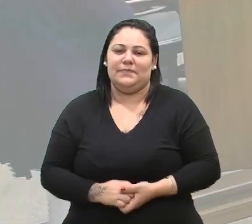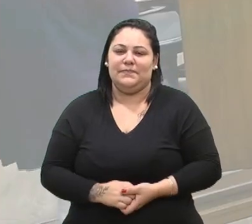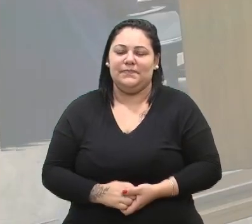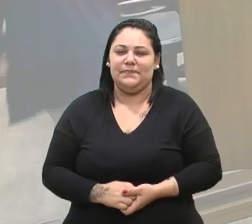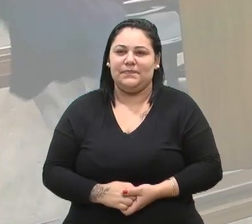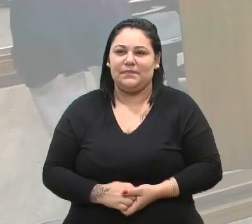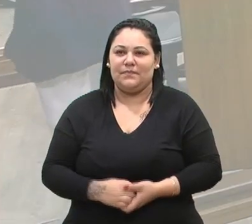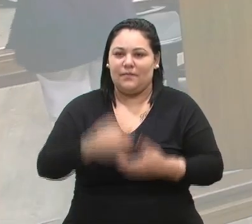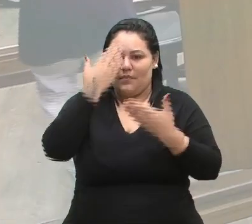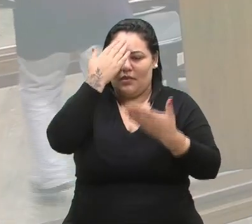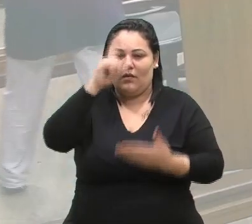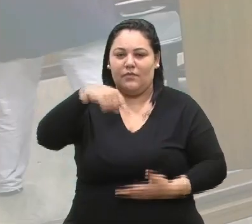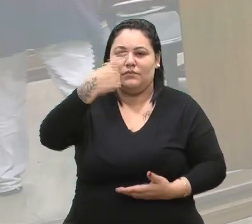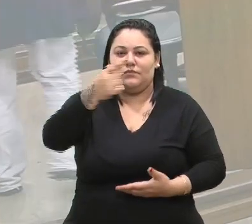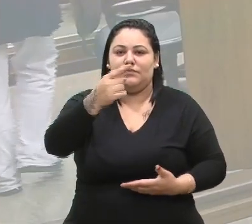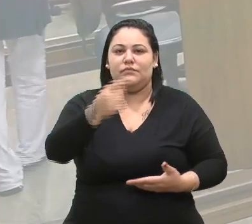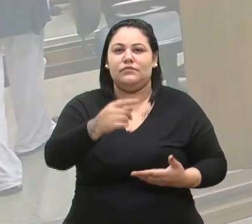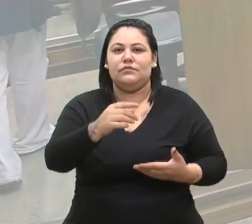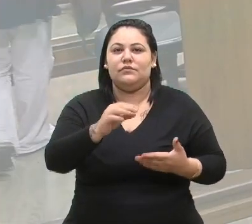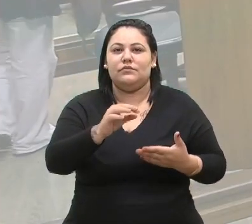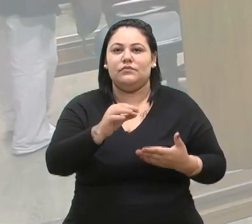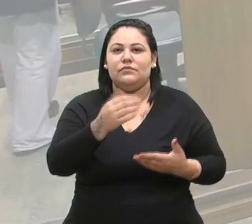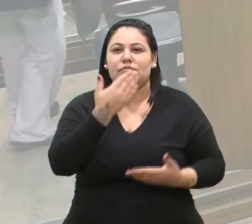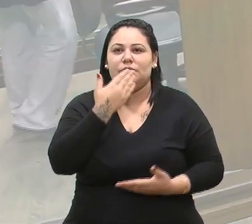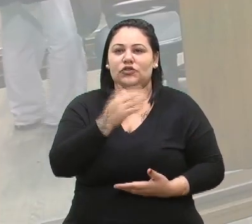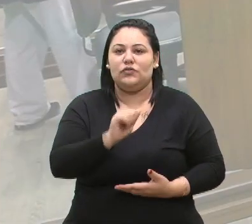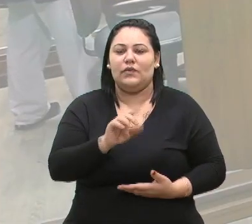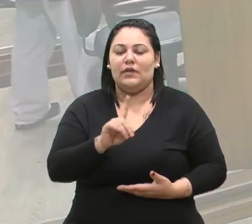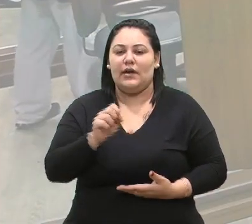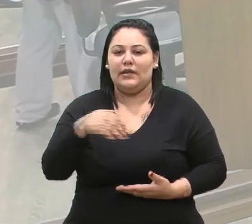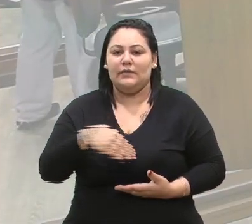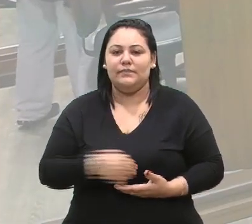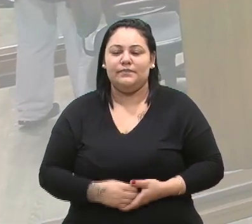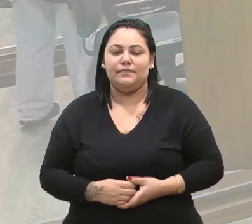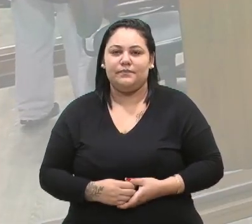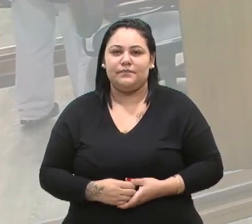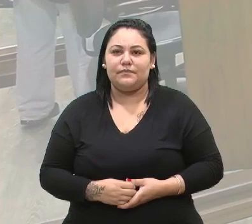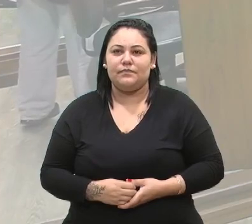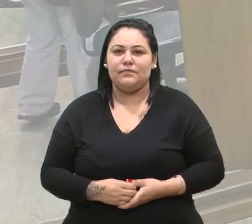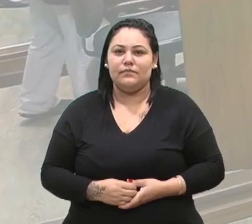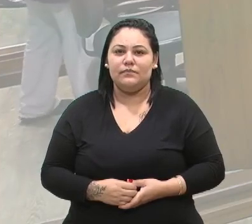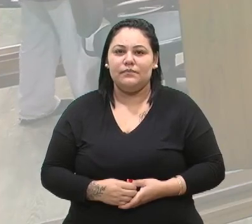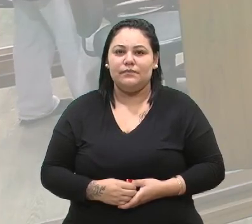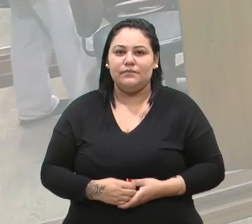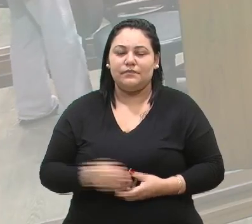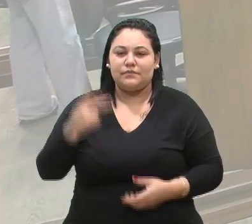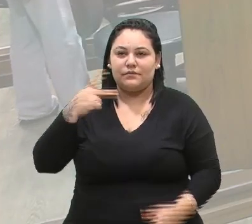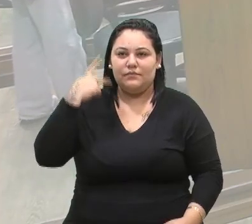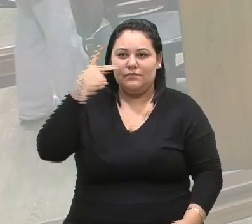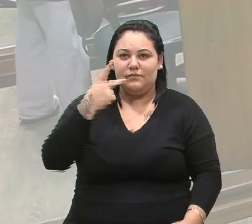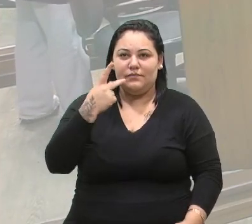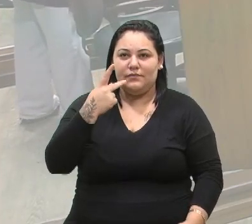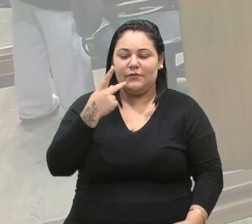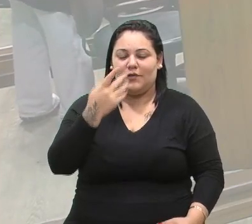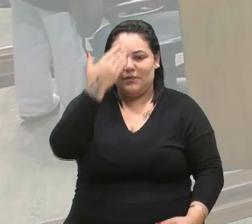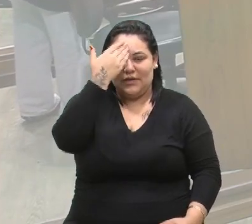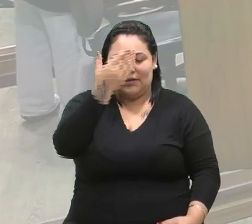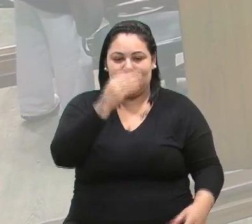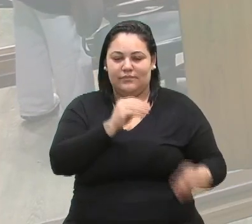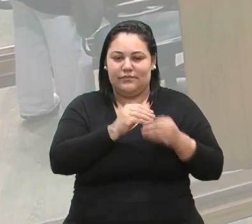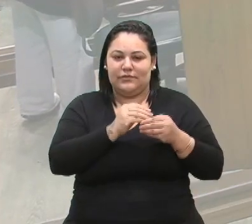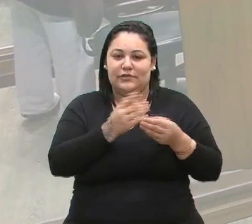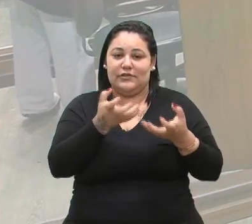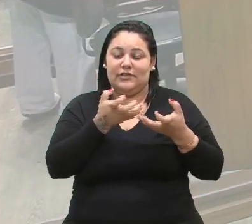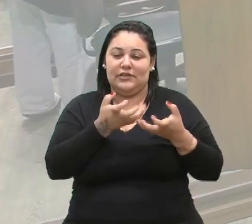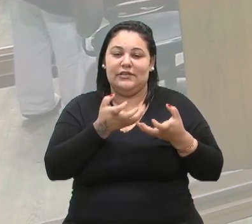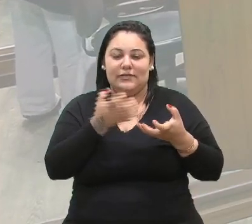Obrigado. Próximo que pediu, Adam, nobre colega Adam Reck. Vereador Zé, obrigado pelo aparte. Eu gostaria